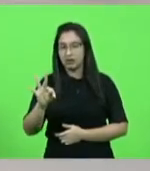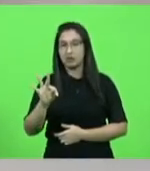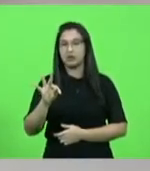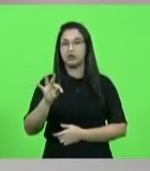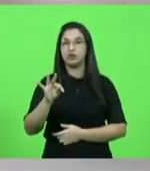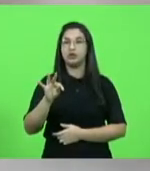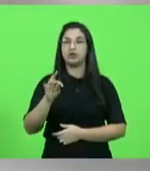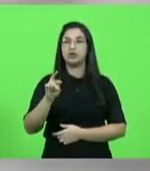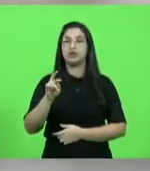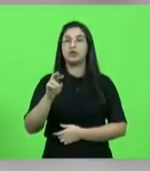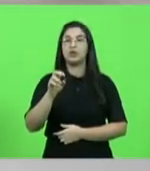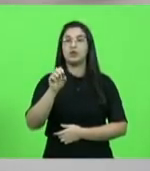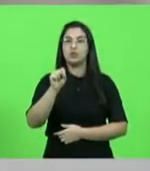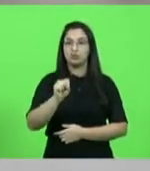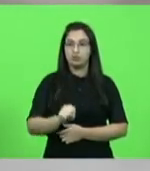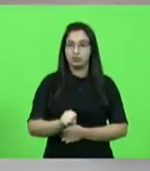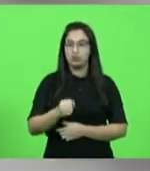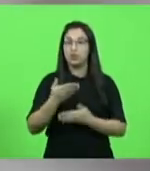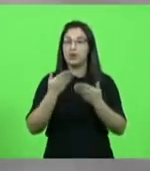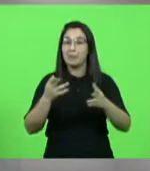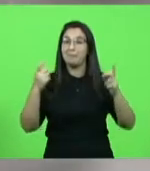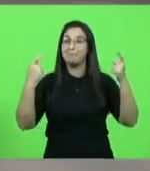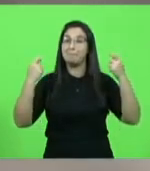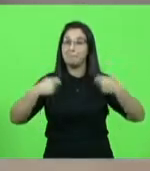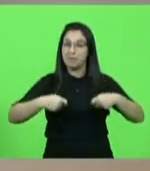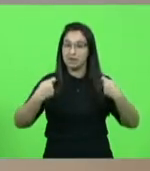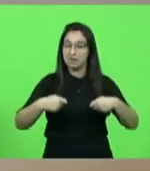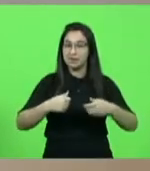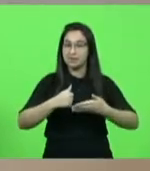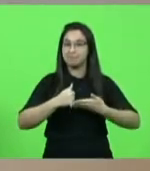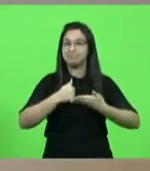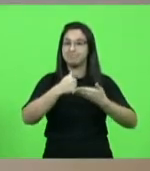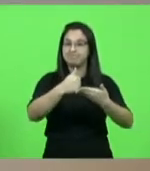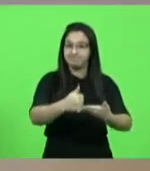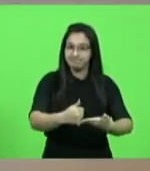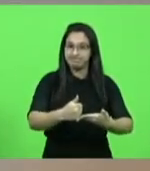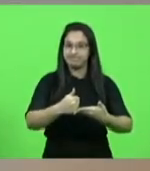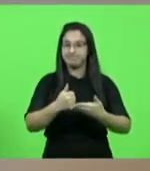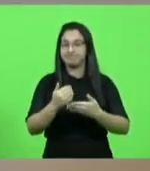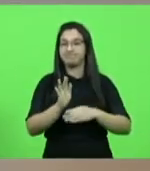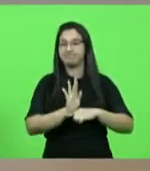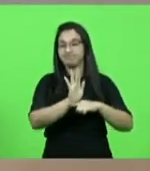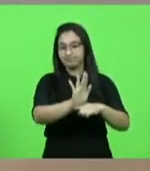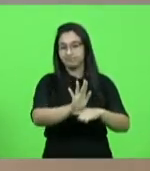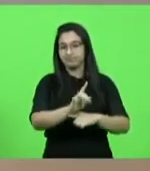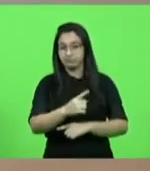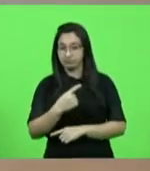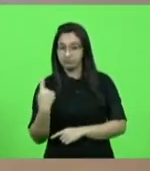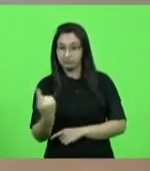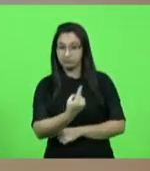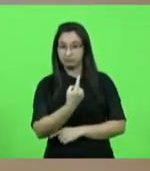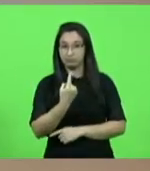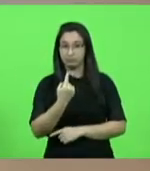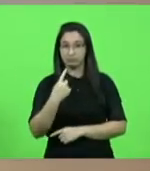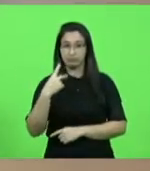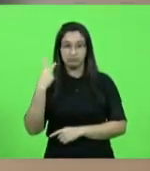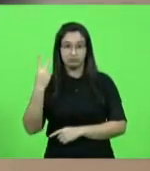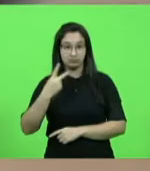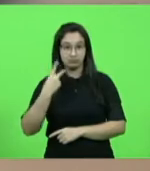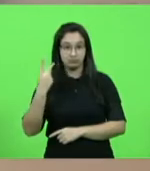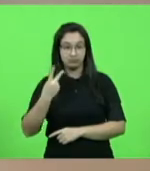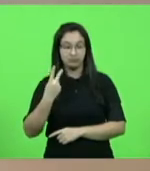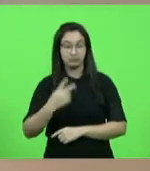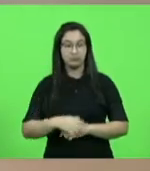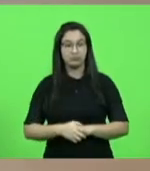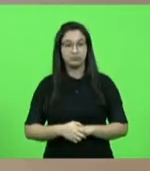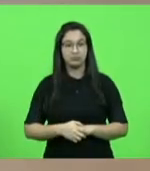eles precisam do nosso apoio, da nossa ajuda, nós parlamentares, porque é um descaso o